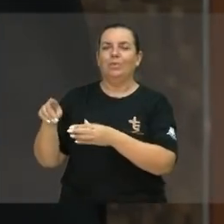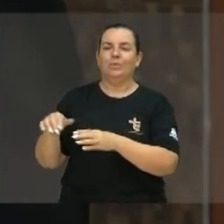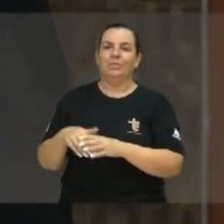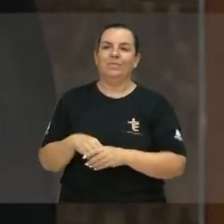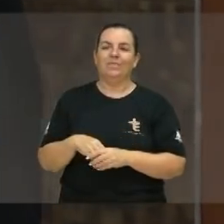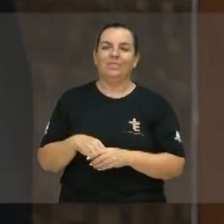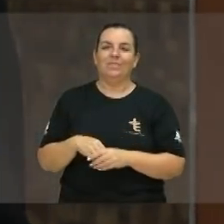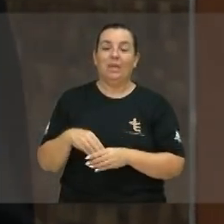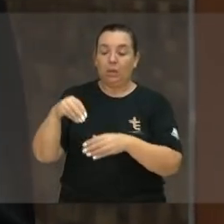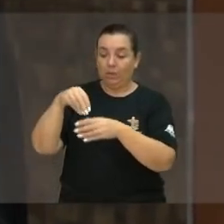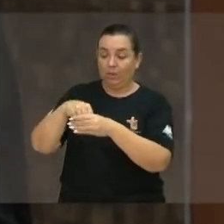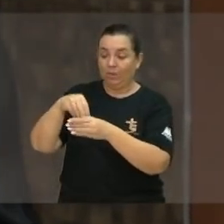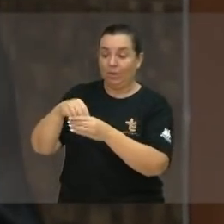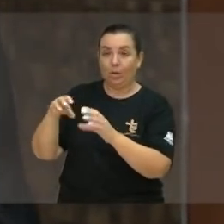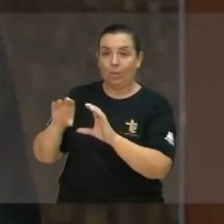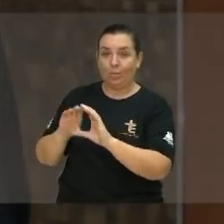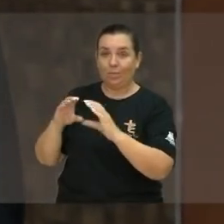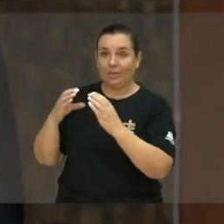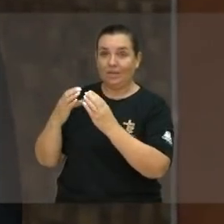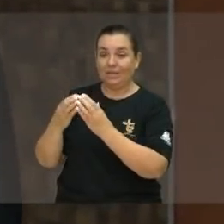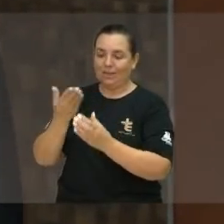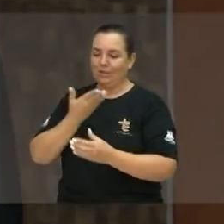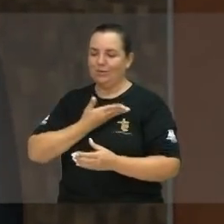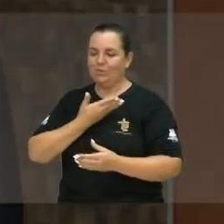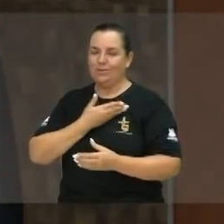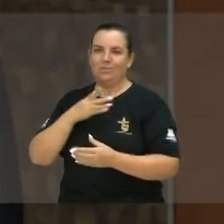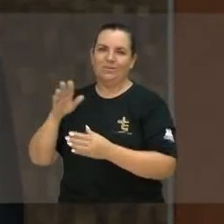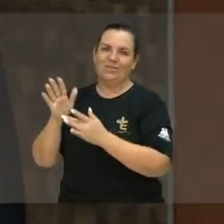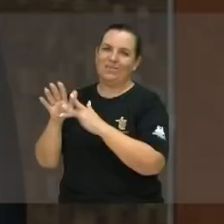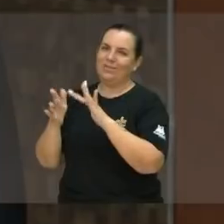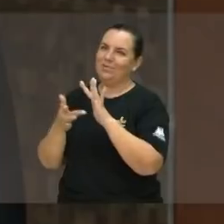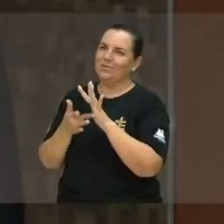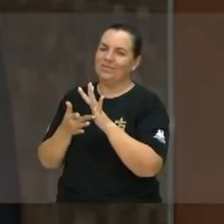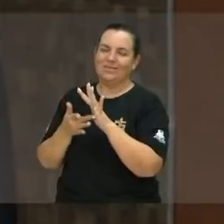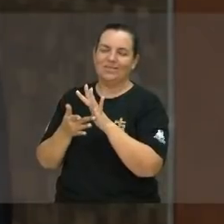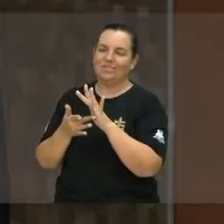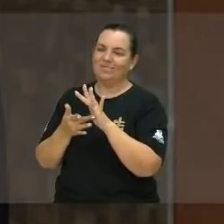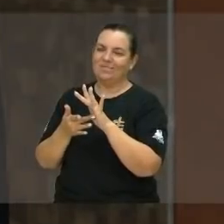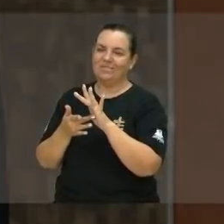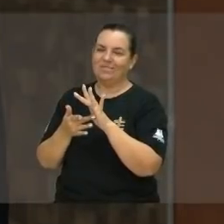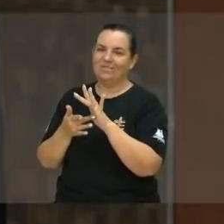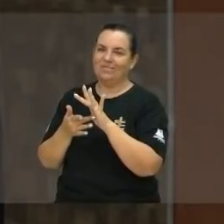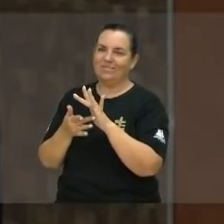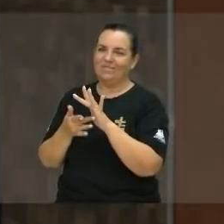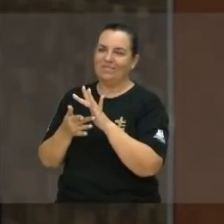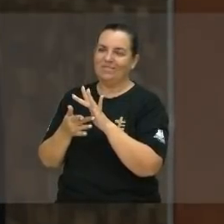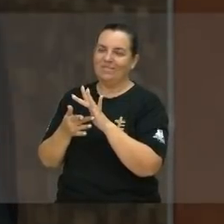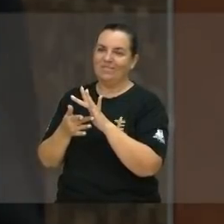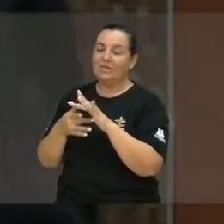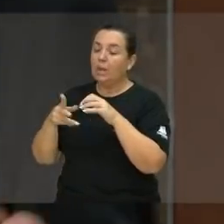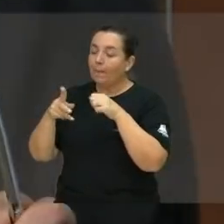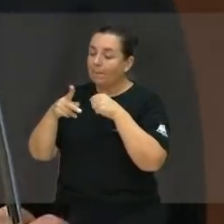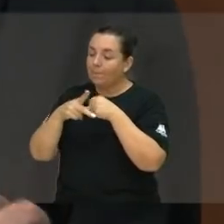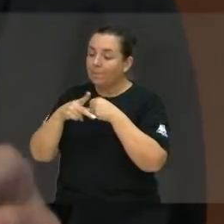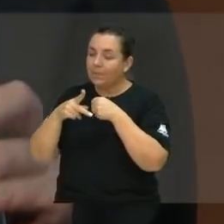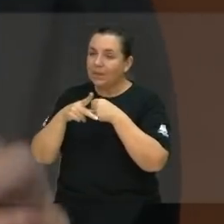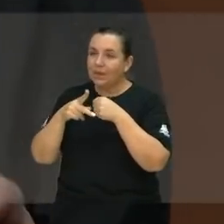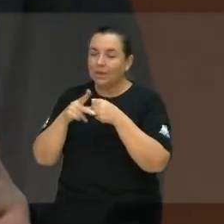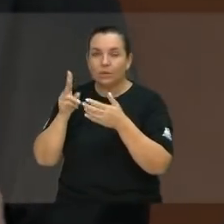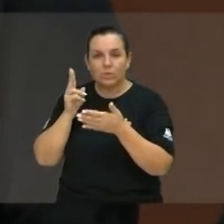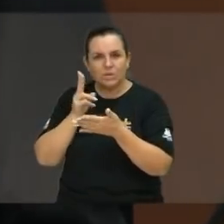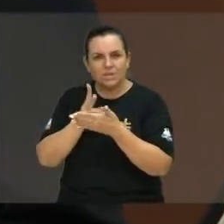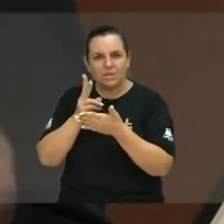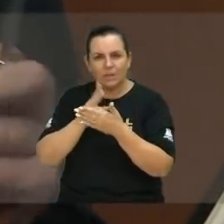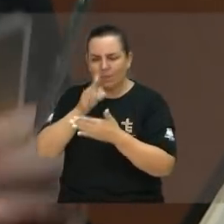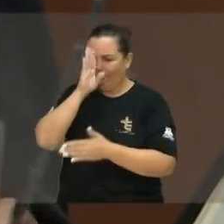no seio da comunidade dos discípulos de jesus até então pedro fora sempre